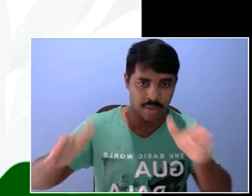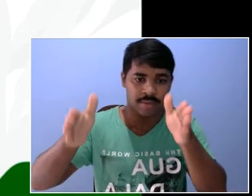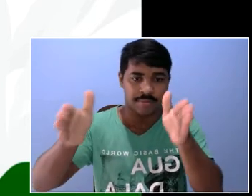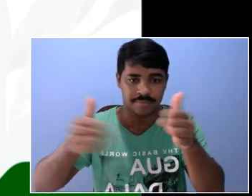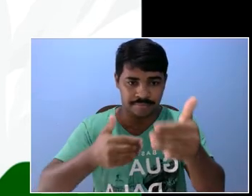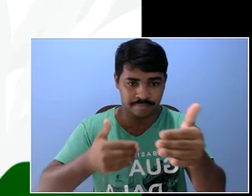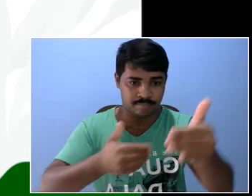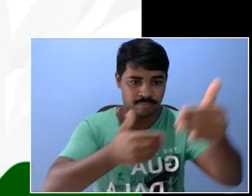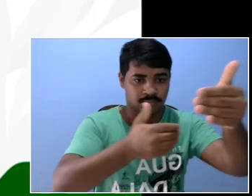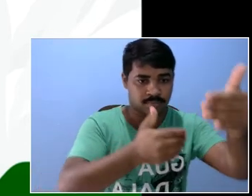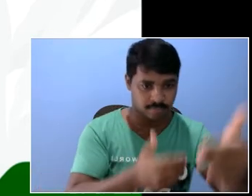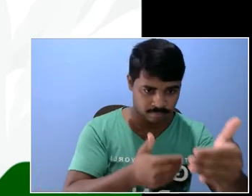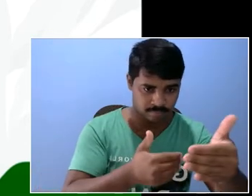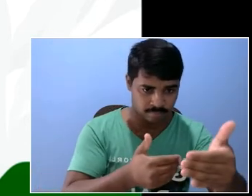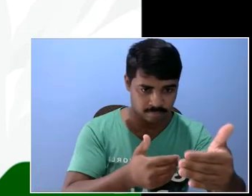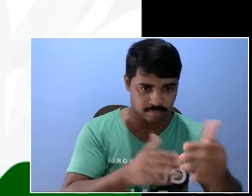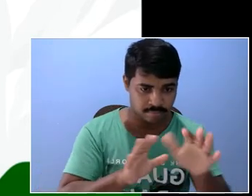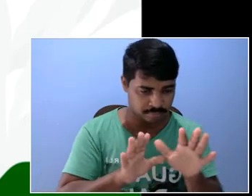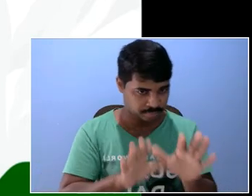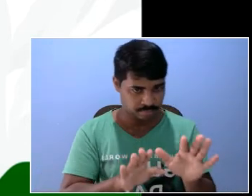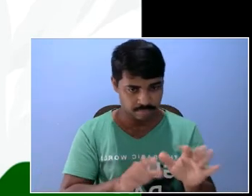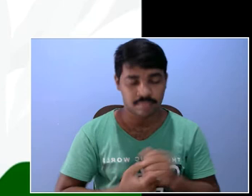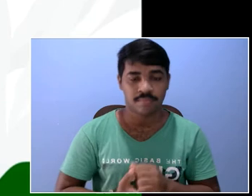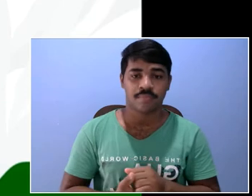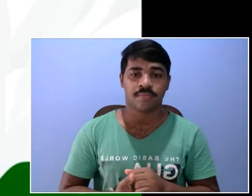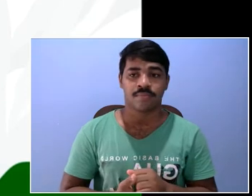beleza? Pode colocar aqui, aí, numa superfície.